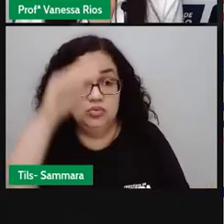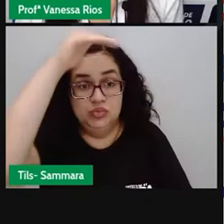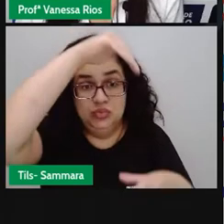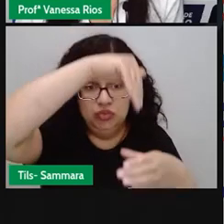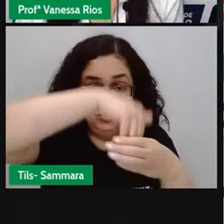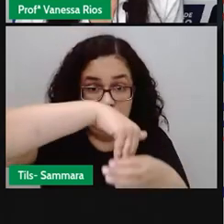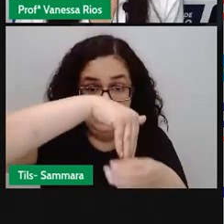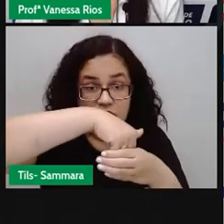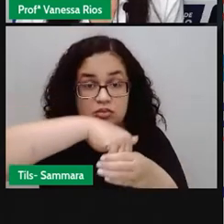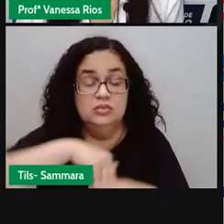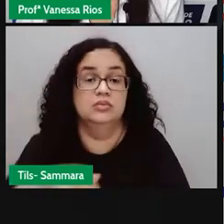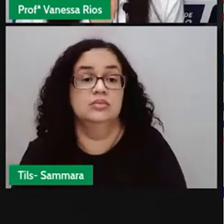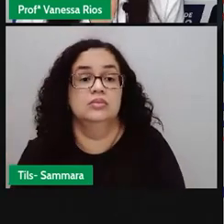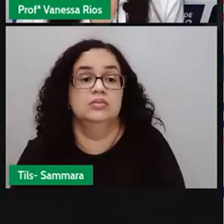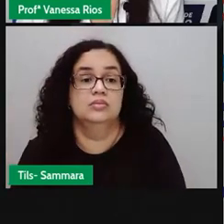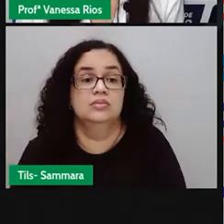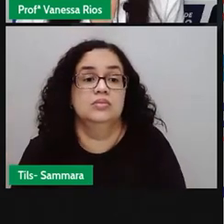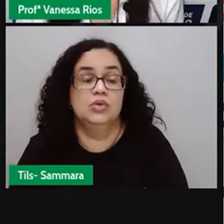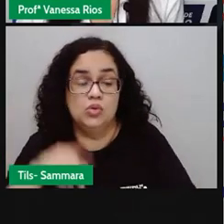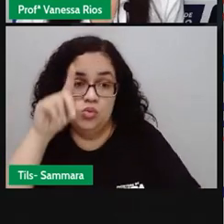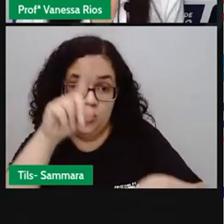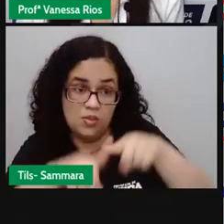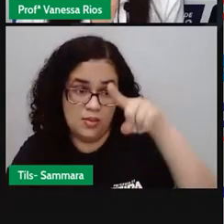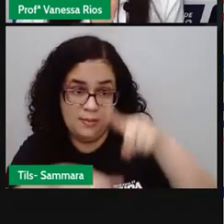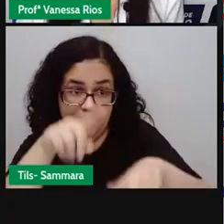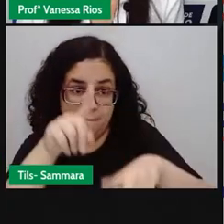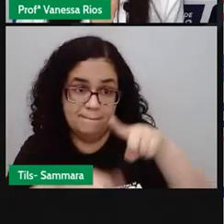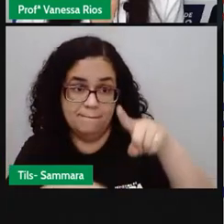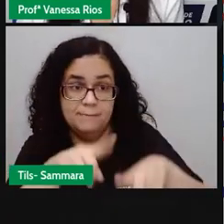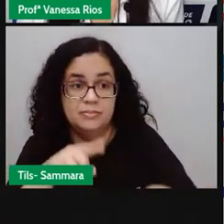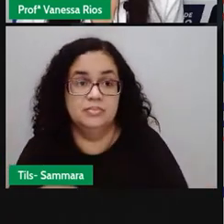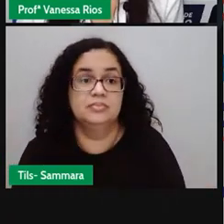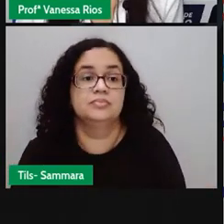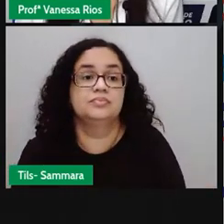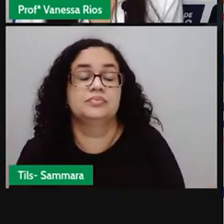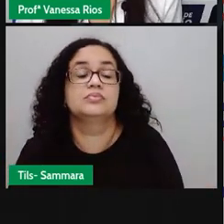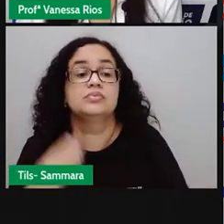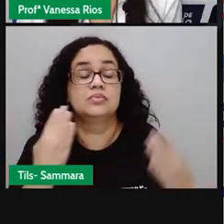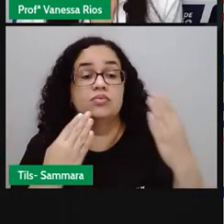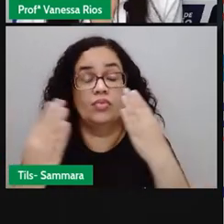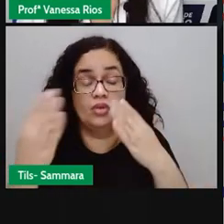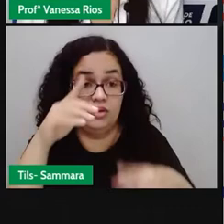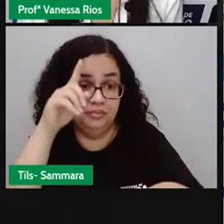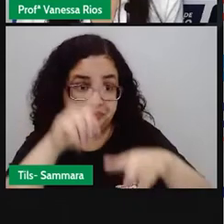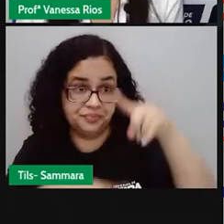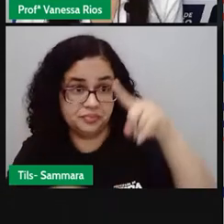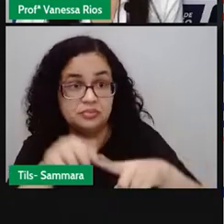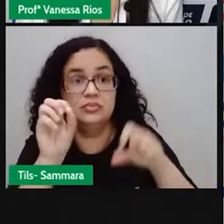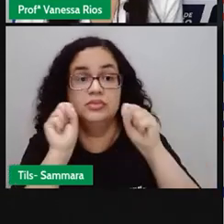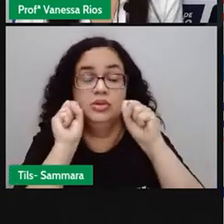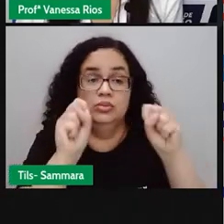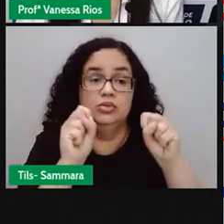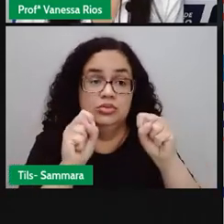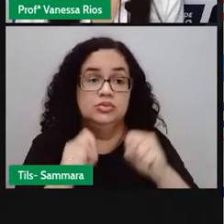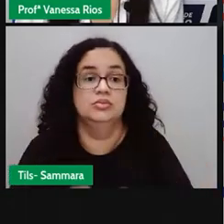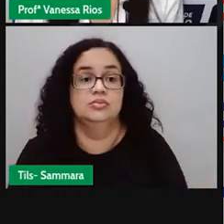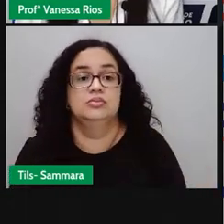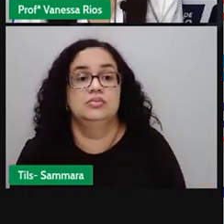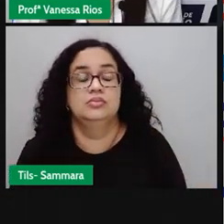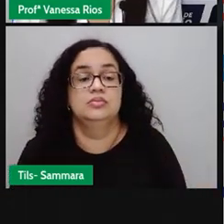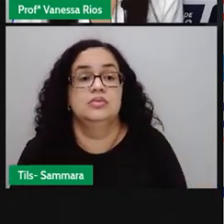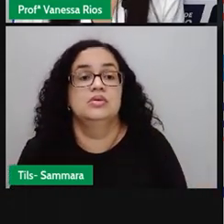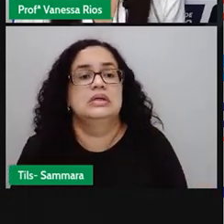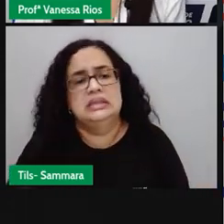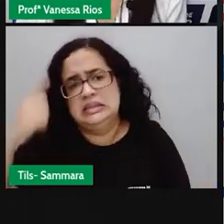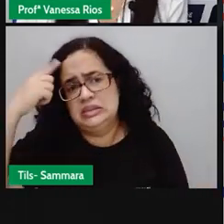dentro do copo aí, do objeto, de acordo com o que o objeto ele pode transportar. Então,